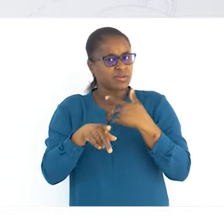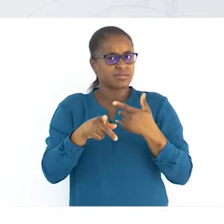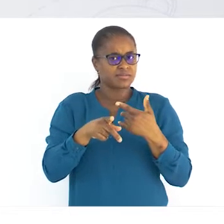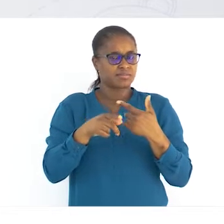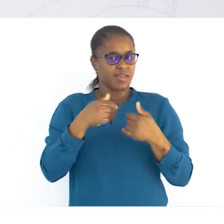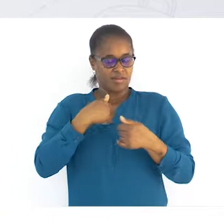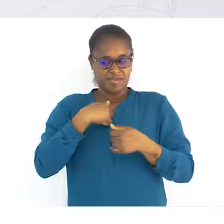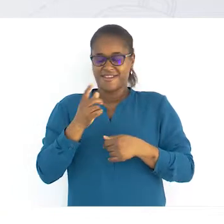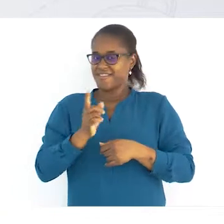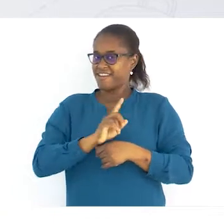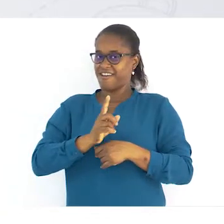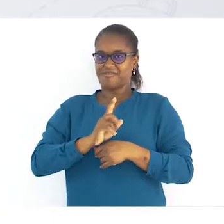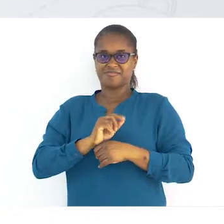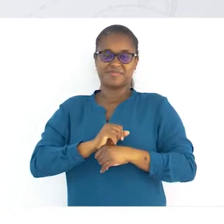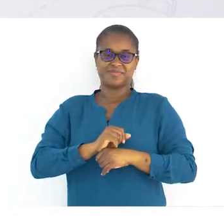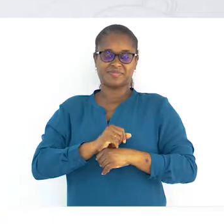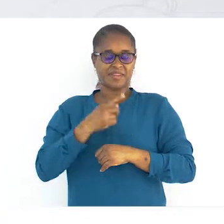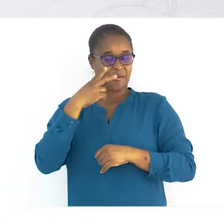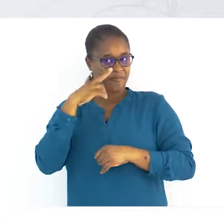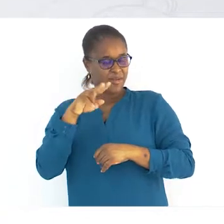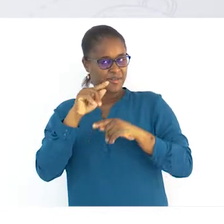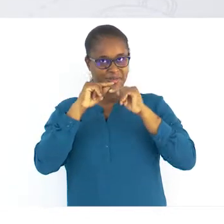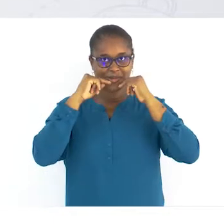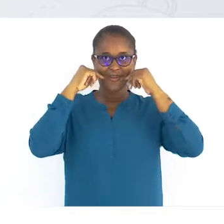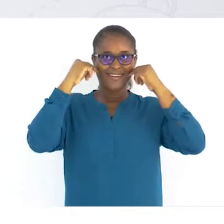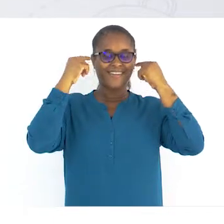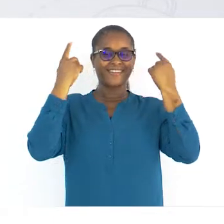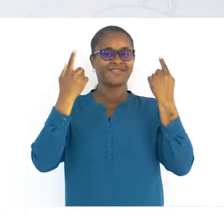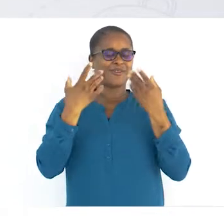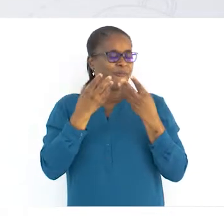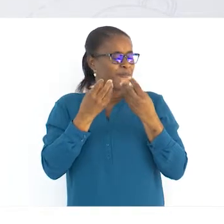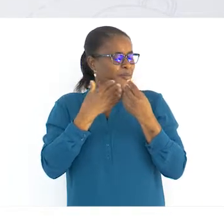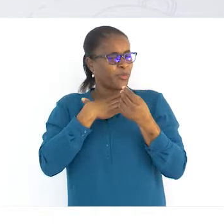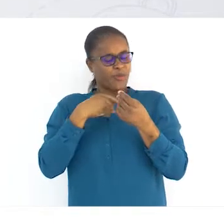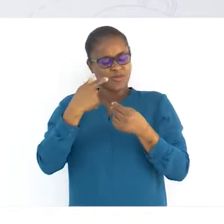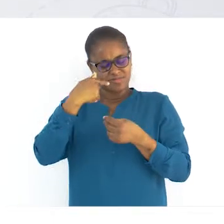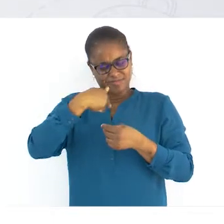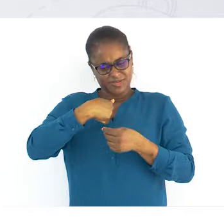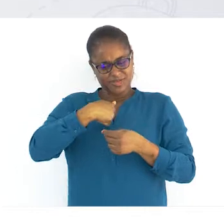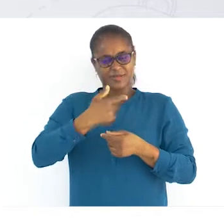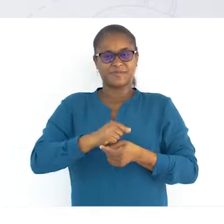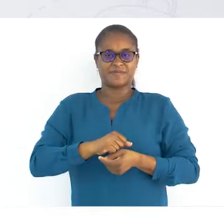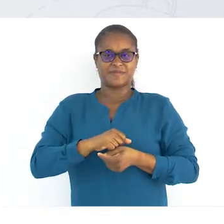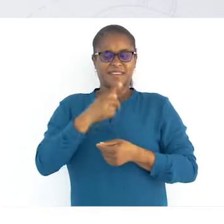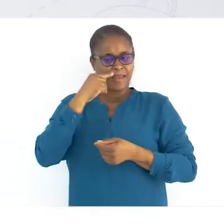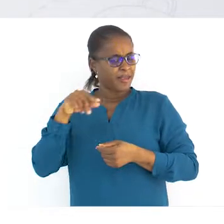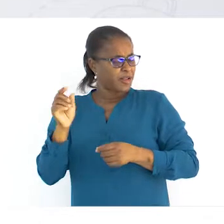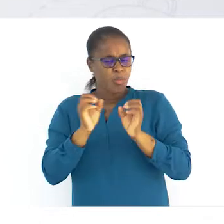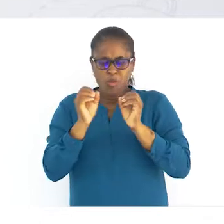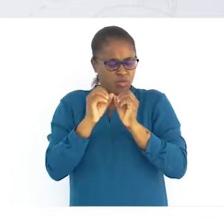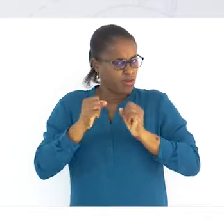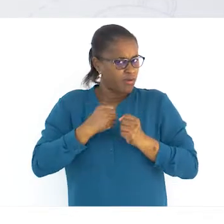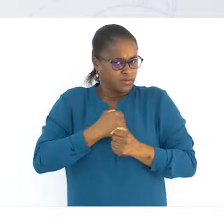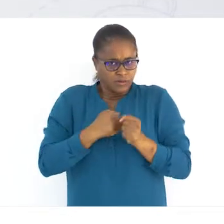A mim não. Mostra um grande sorriso, cheio de orgulho de si mesmo. Ele nunca está